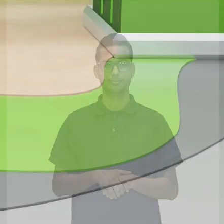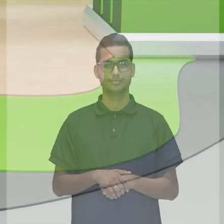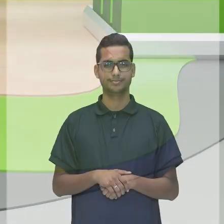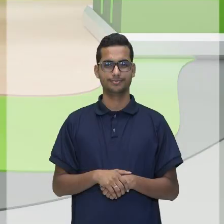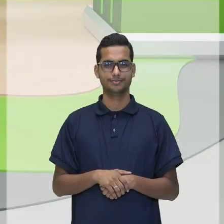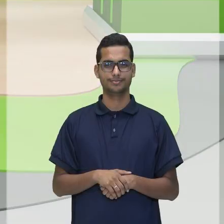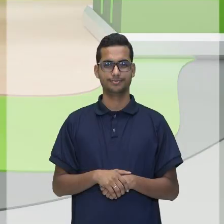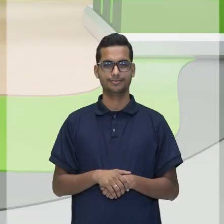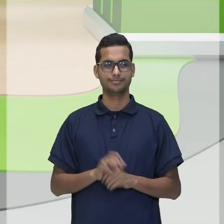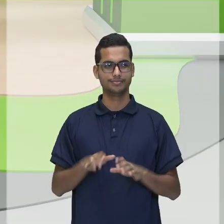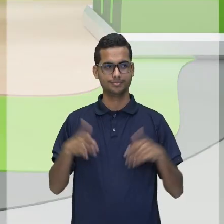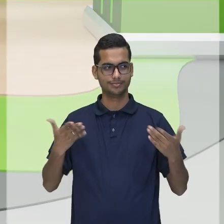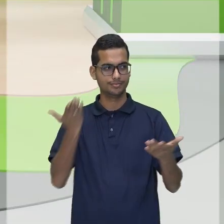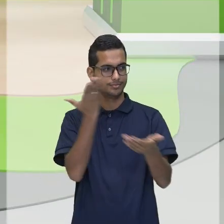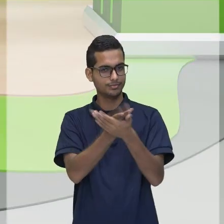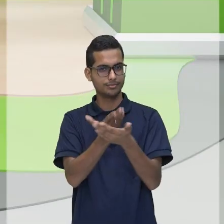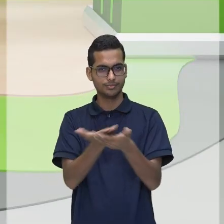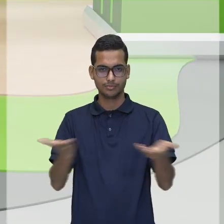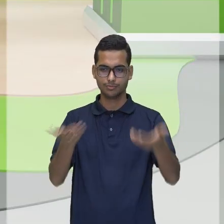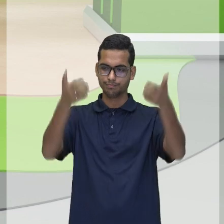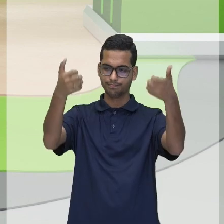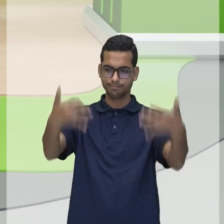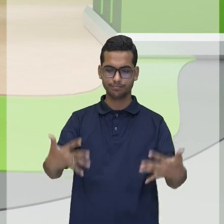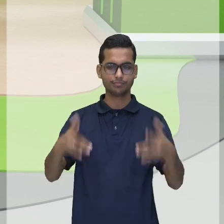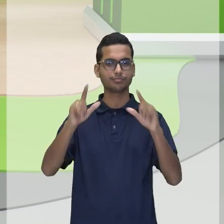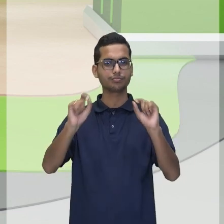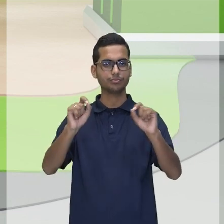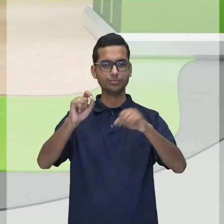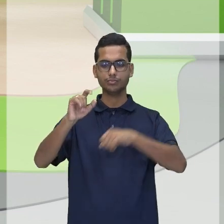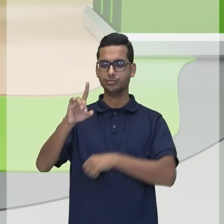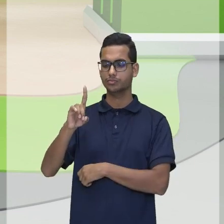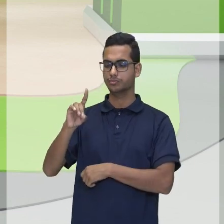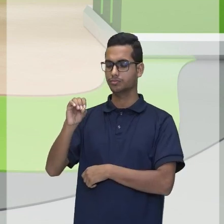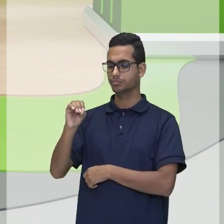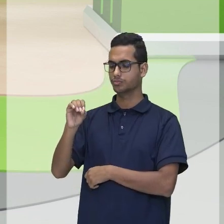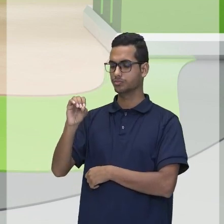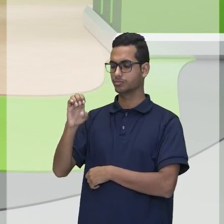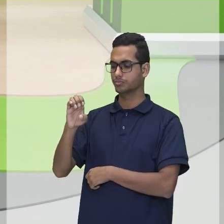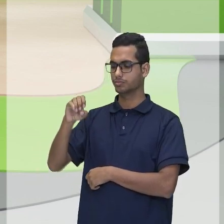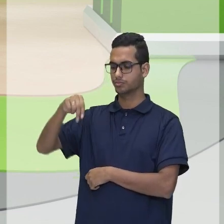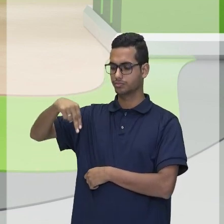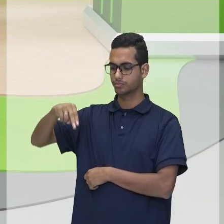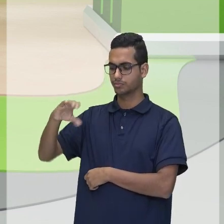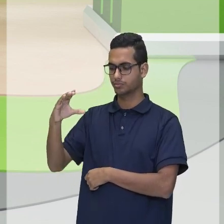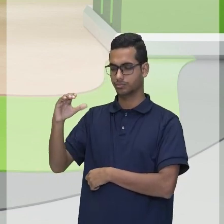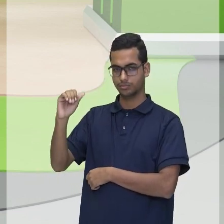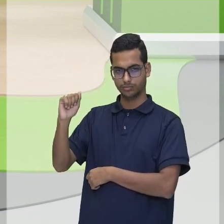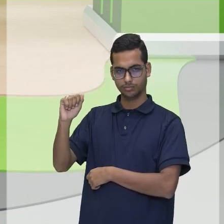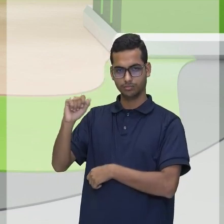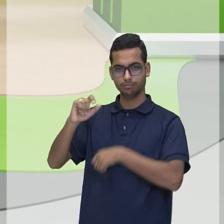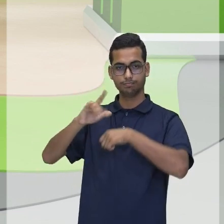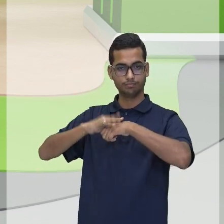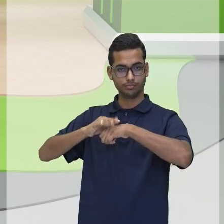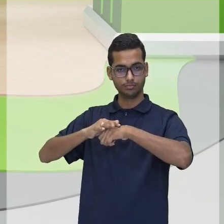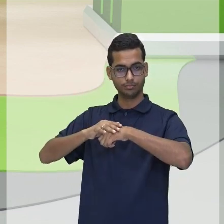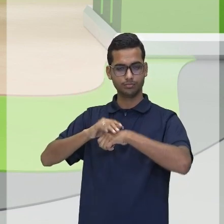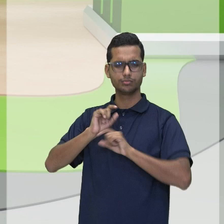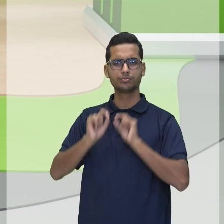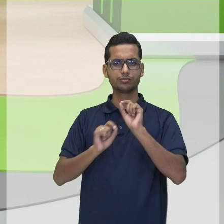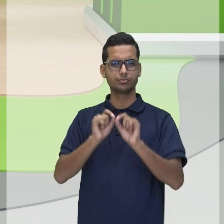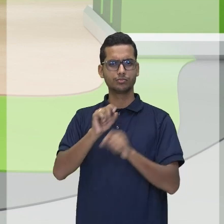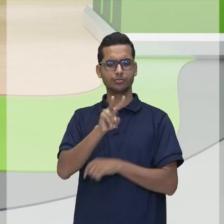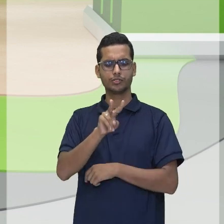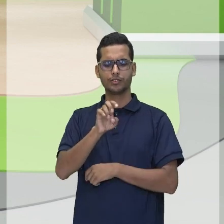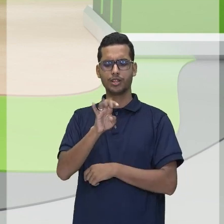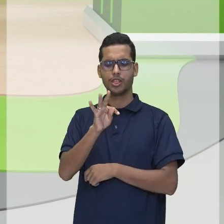Muito bem, nessa aula a gente vai falar um pouquinho sobre doenças que são veiculadas por vetores. Nós sabemos